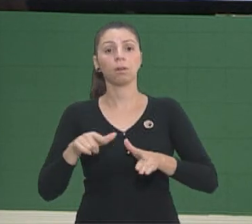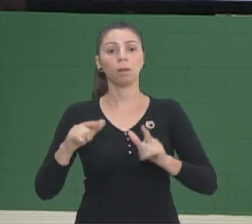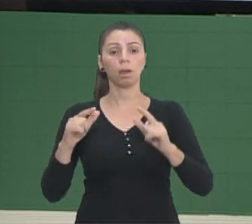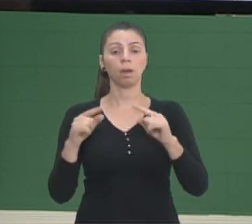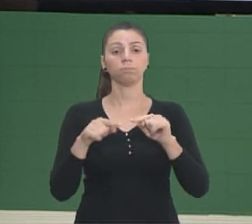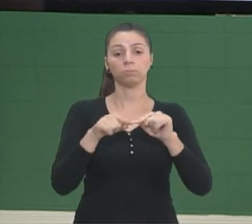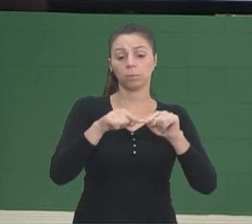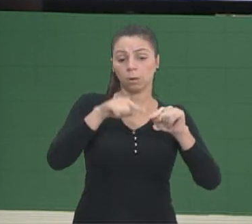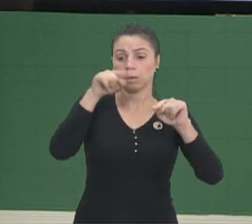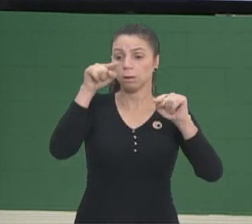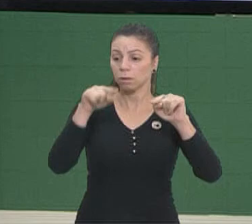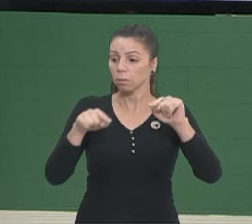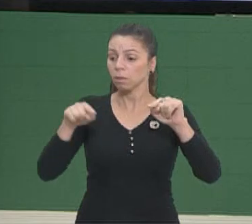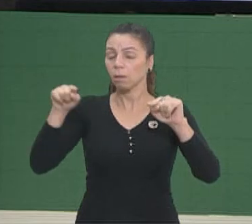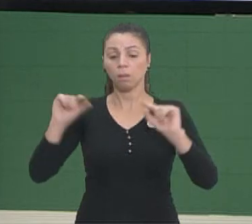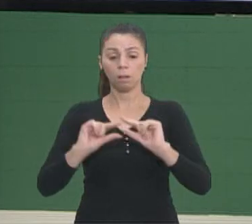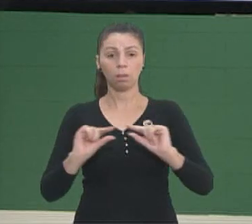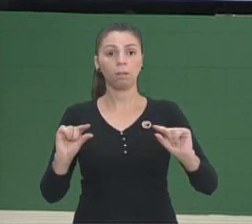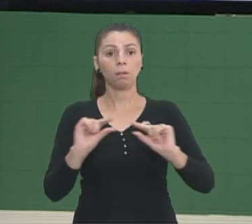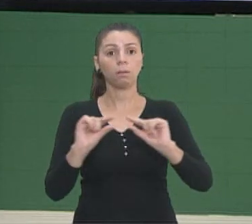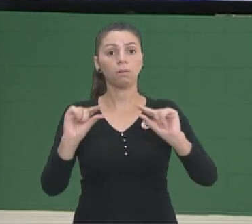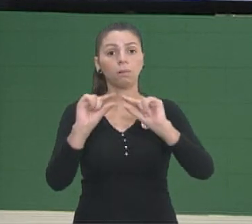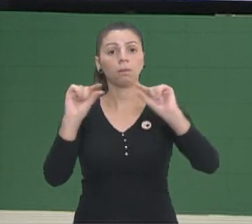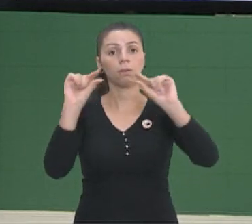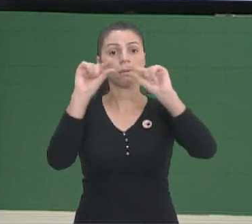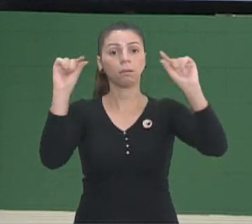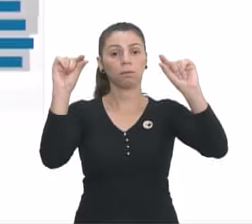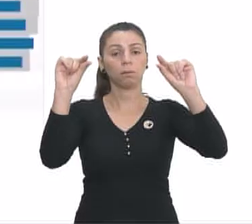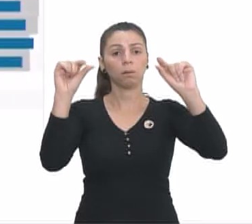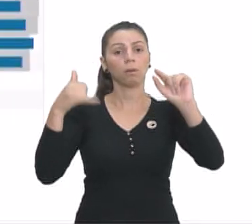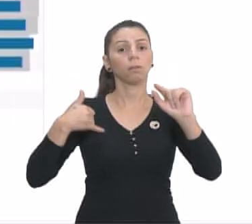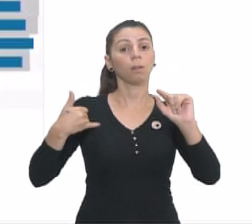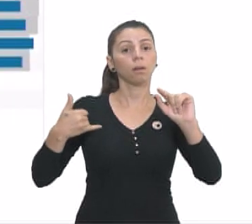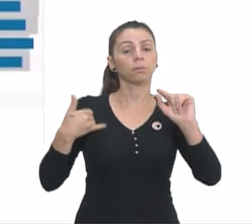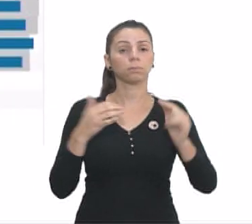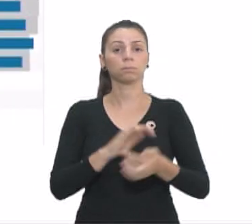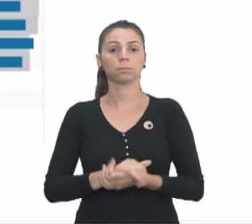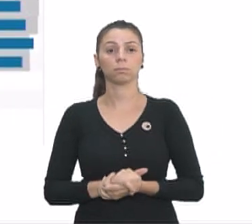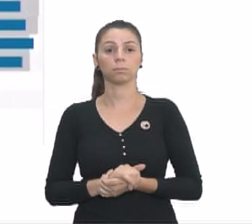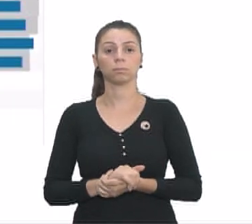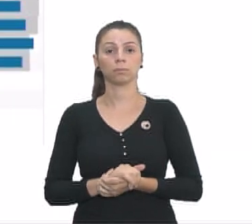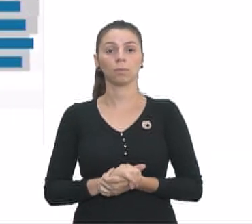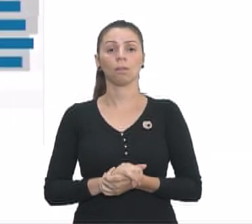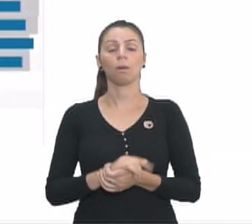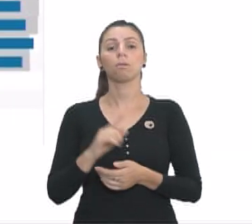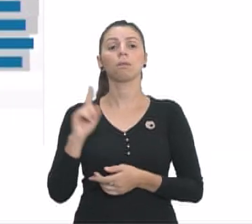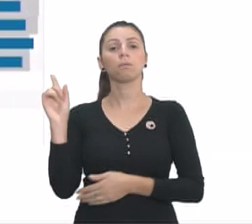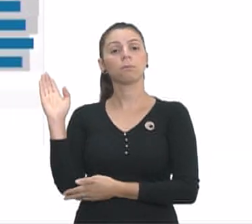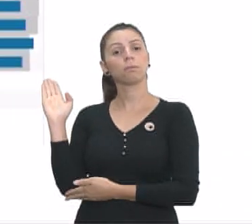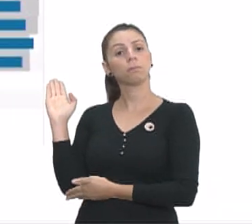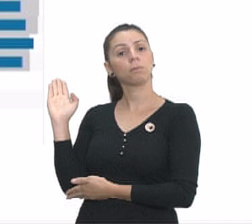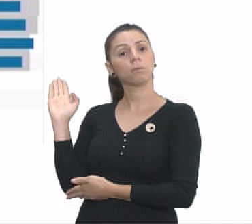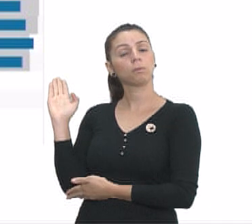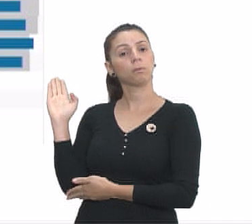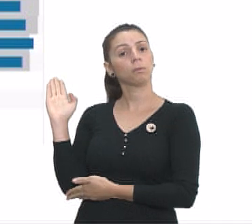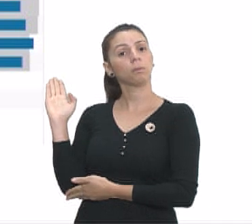com faixas etárias. Essa pirâmide, ela foi baseada no ano